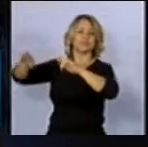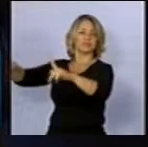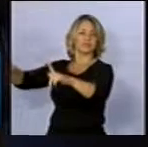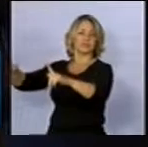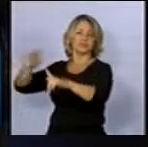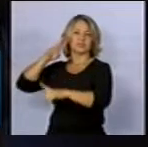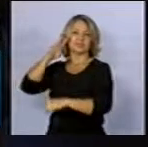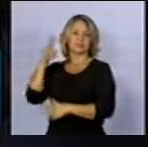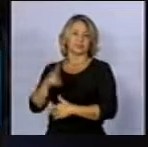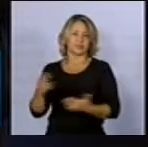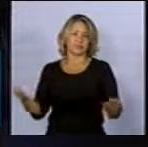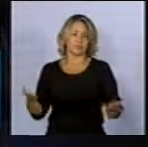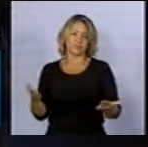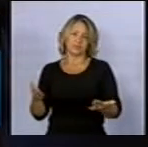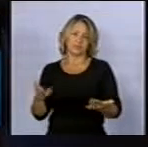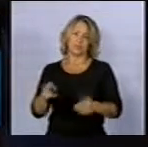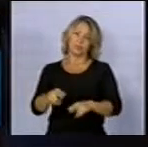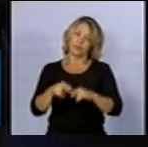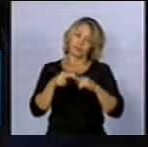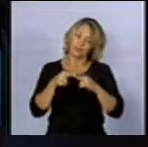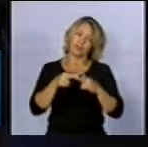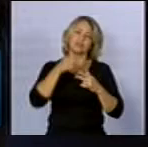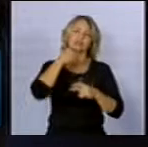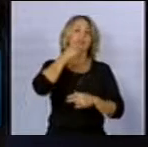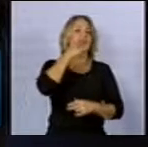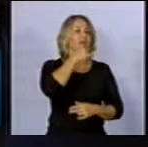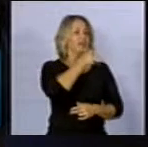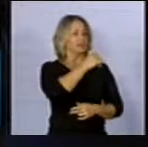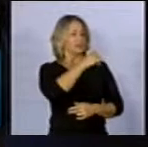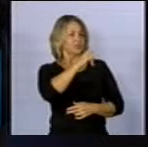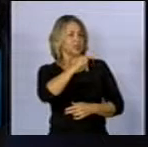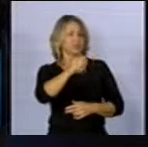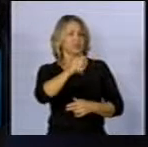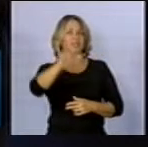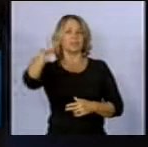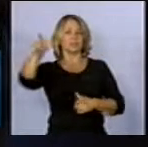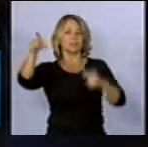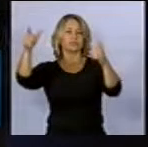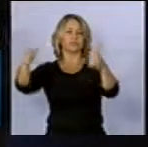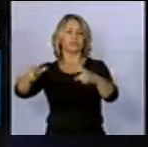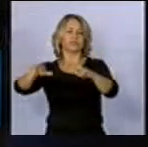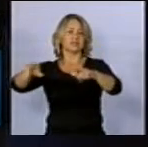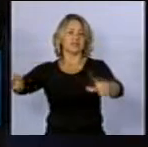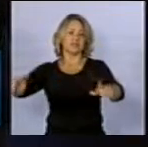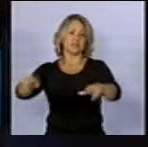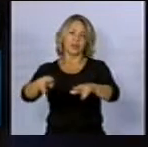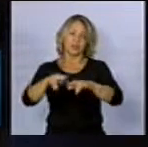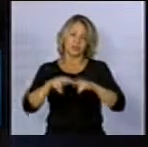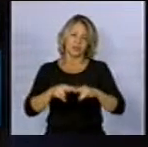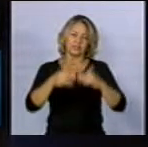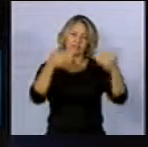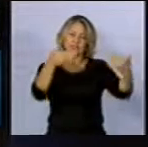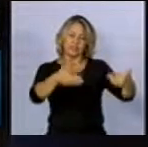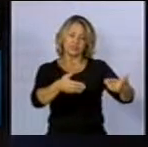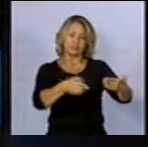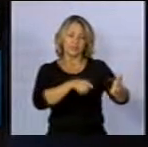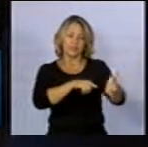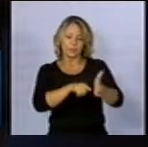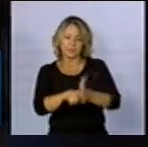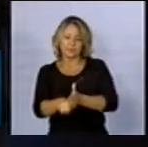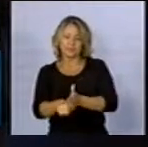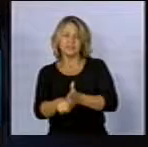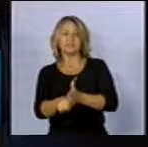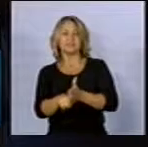eh causado por irradiações né em outros setores portanto diante dessa pesquisa e com o